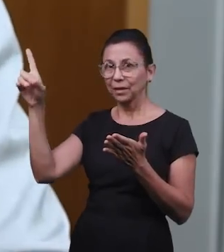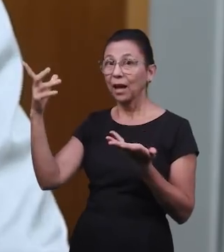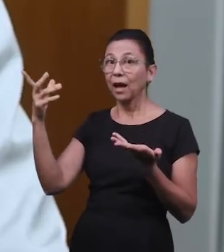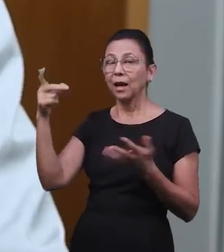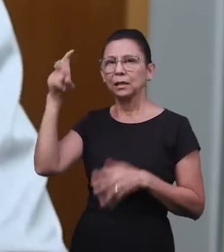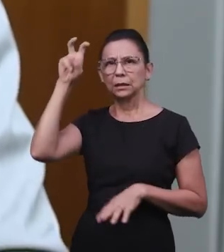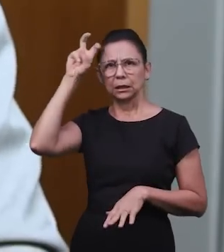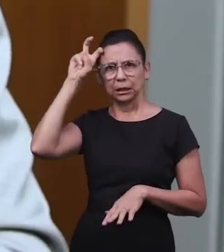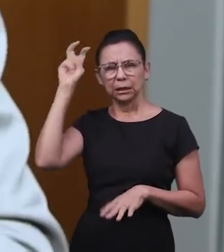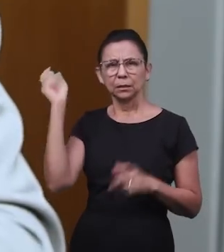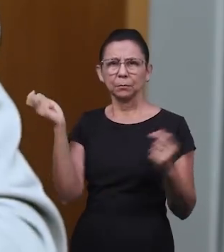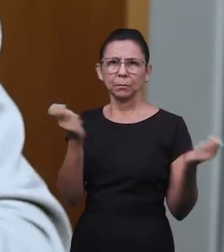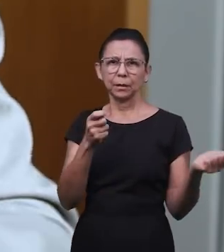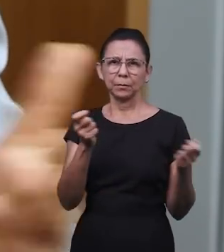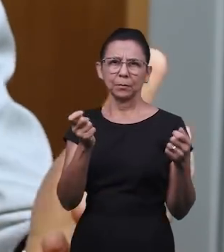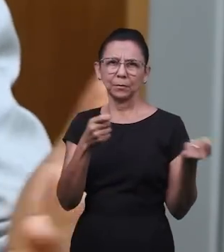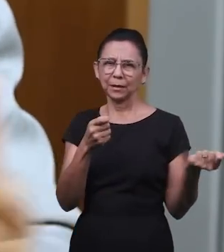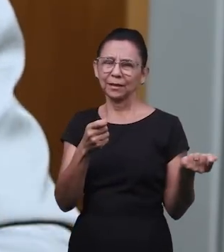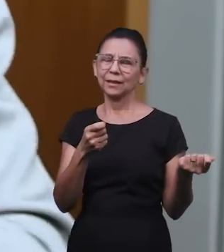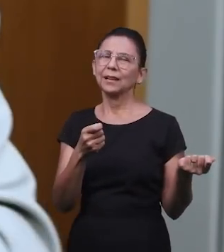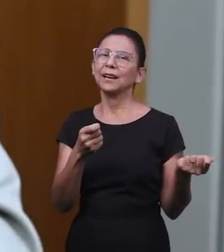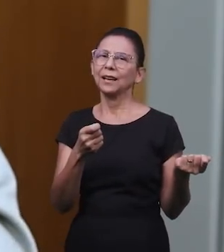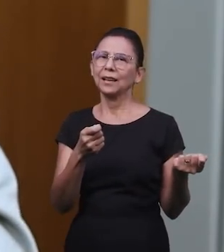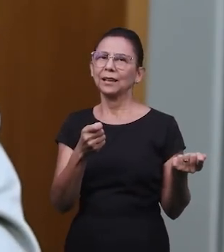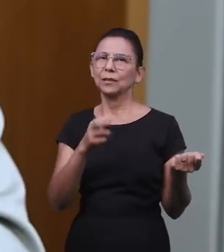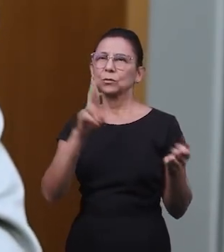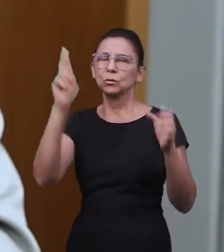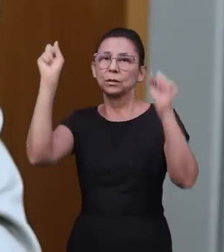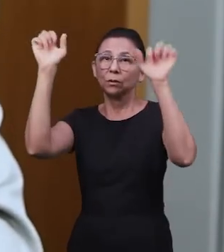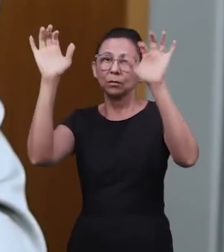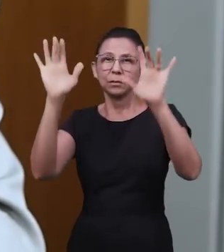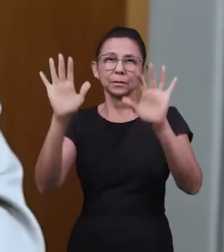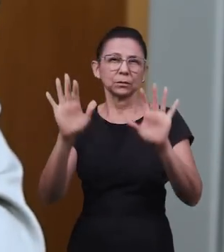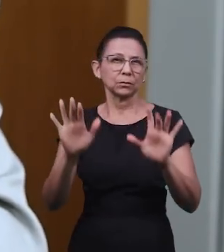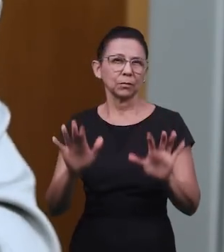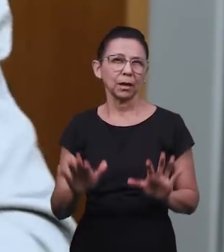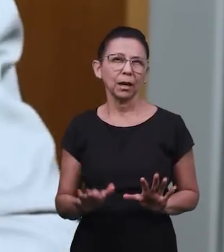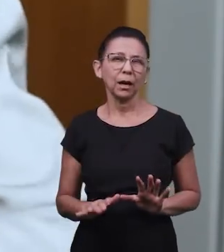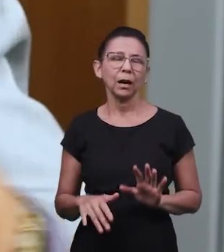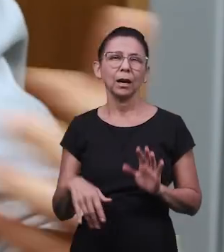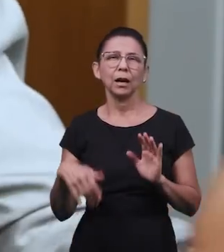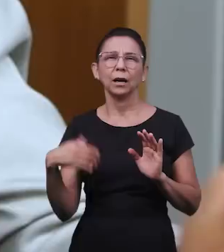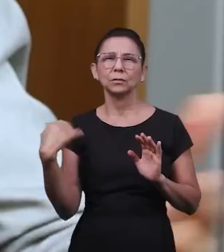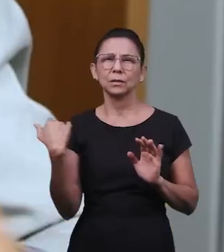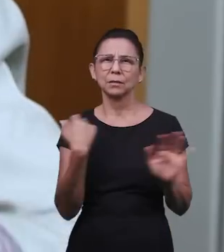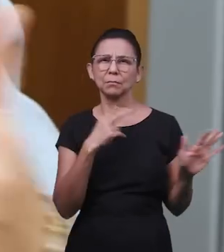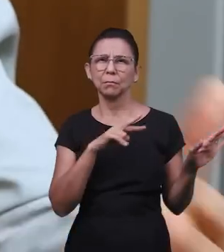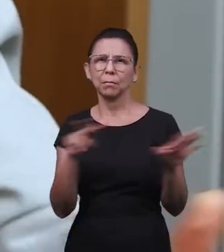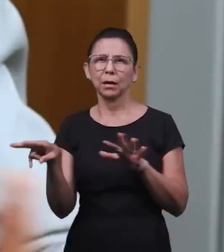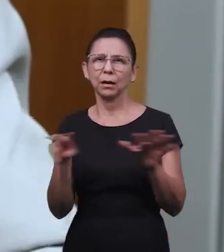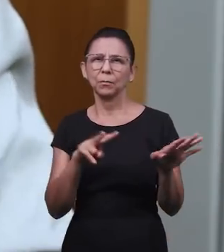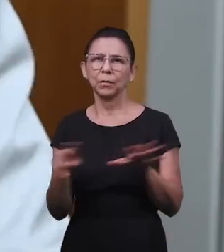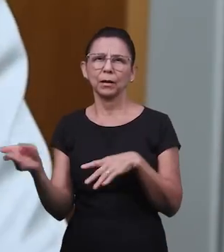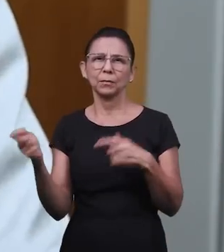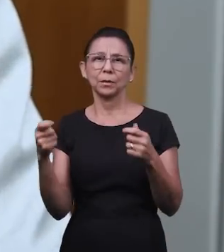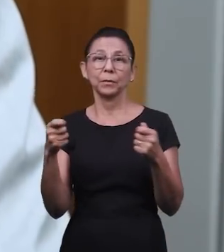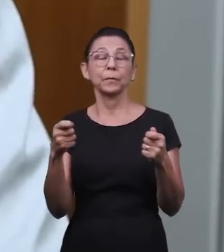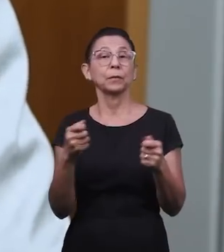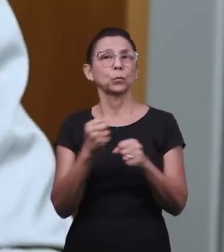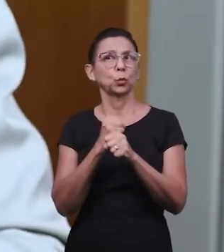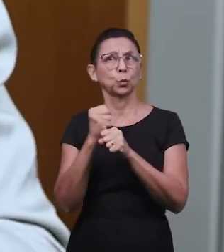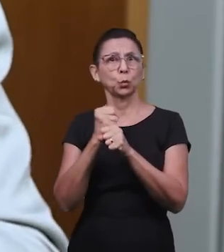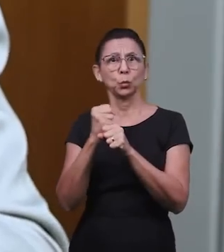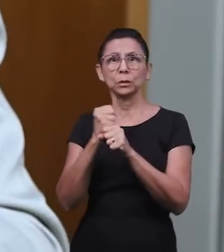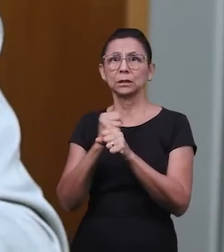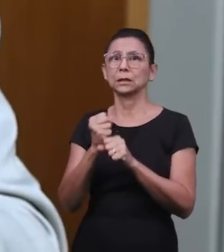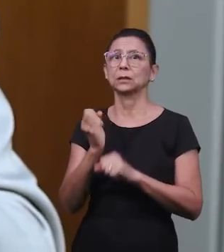toda quinta-feira se encontra. O Senhor tem nos dado essa bênção numa sequência de semana após semana. Já estamos há alguns anos no ar. E,